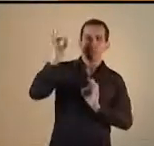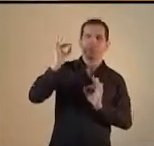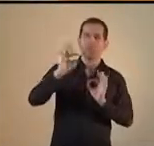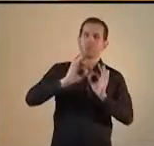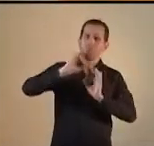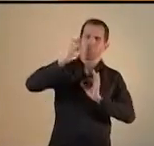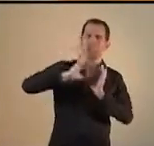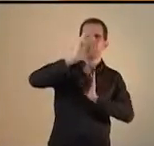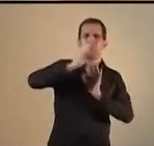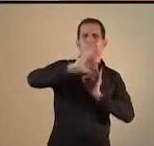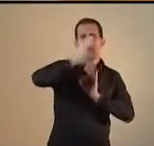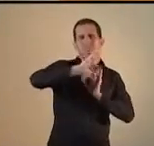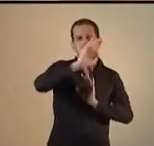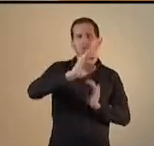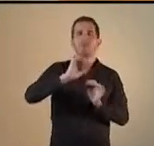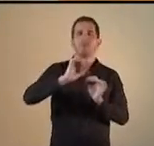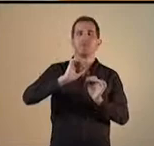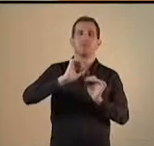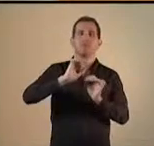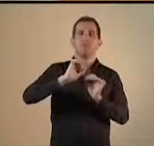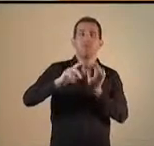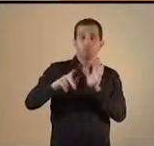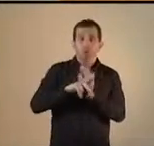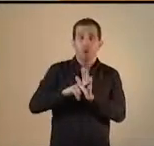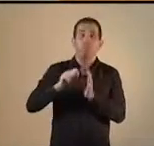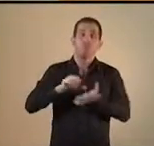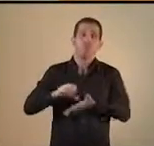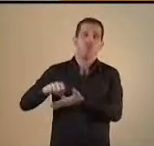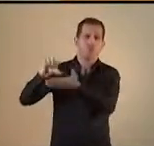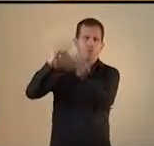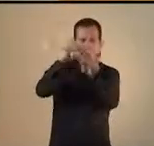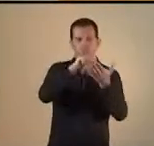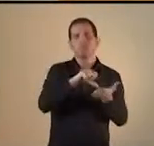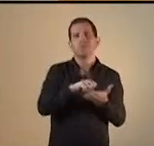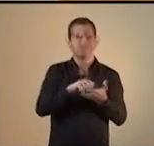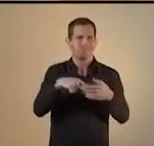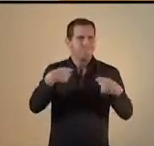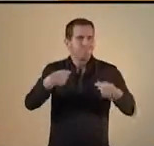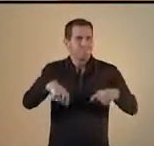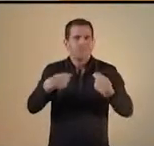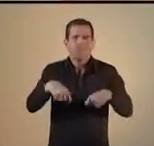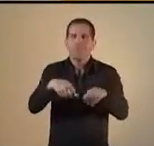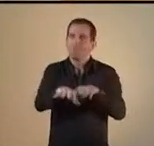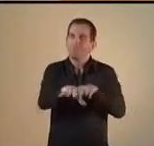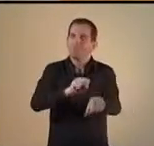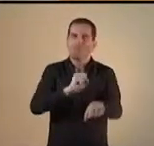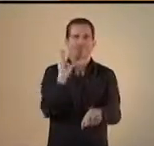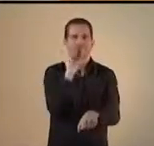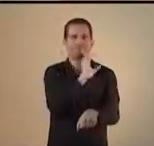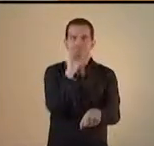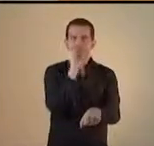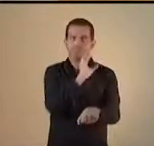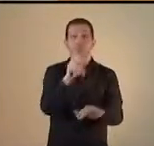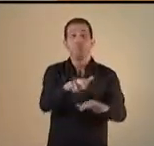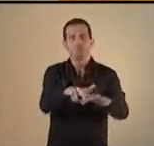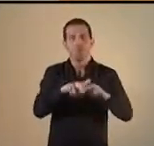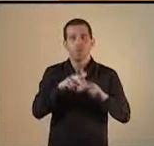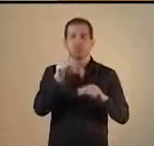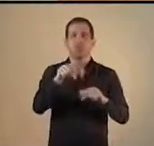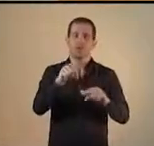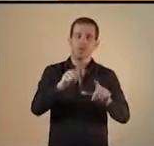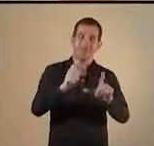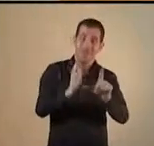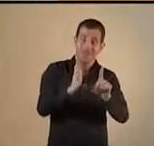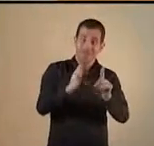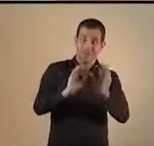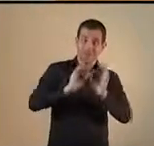porque havia essa necessidade dessa formação de vários profissionais, né? Então, com esse curso à distância,